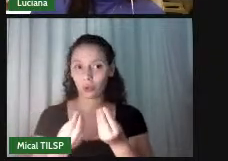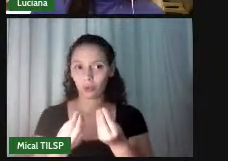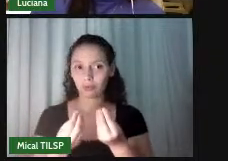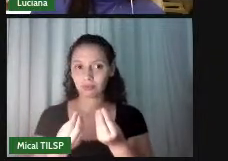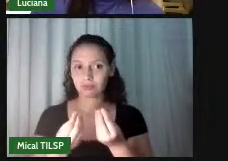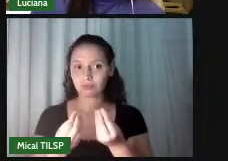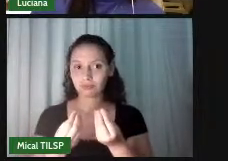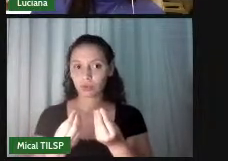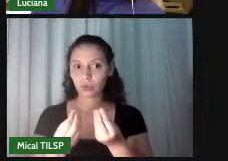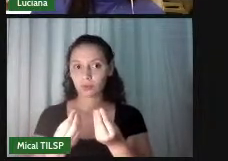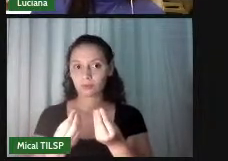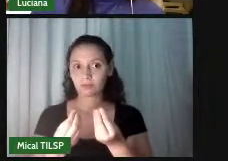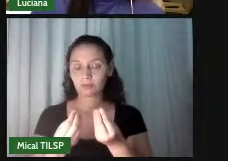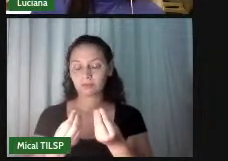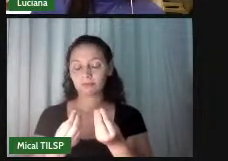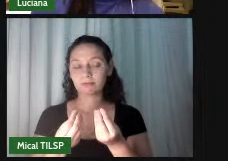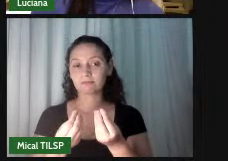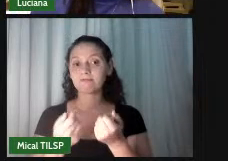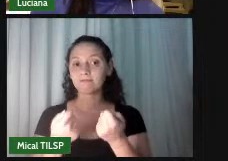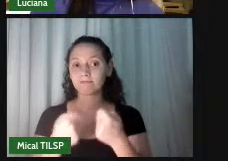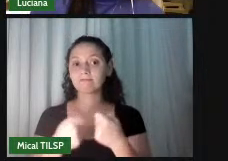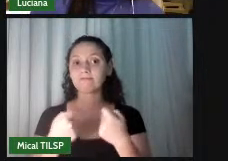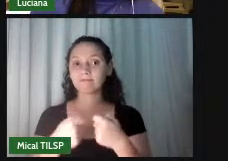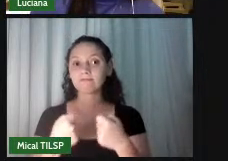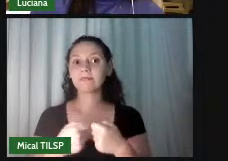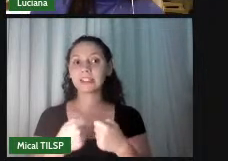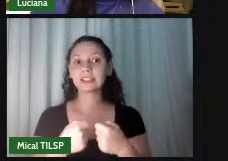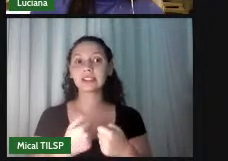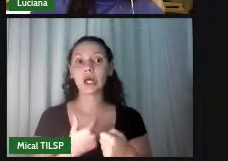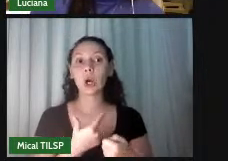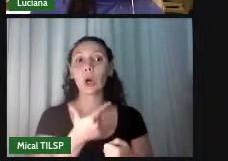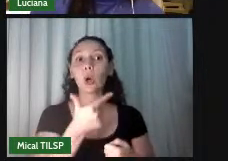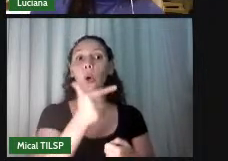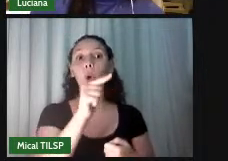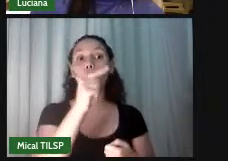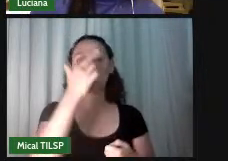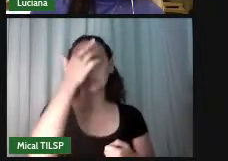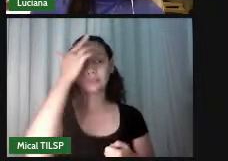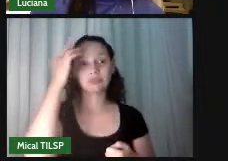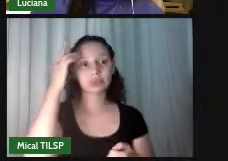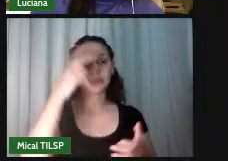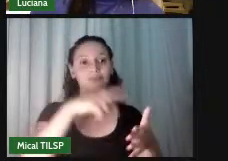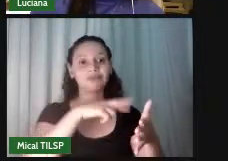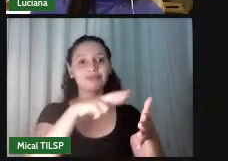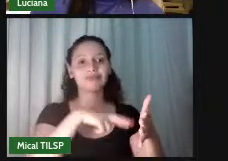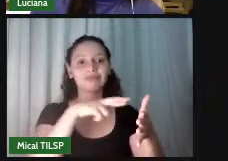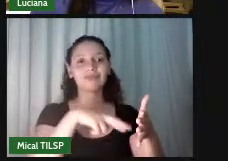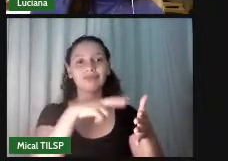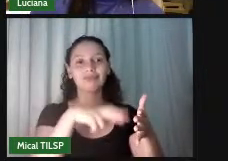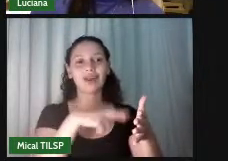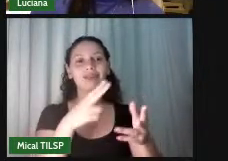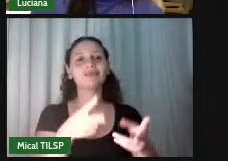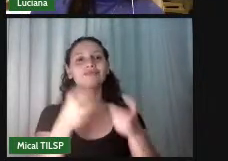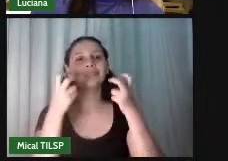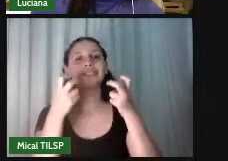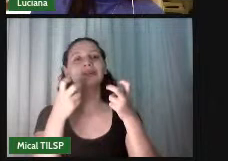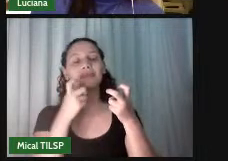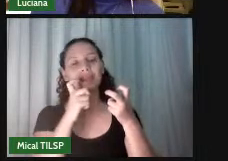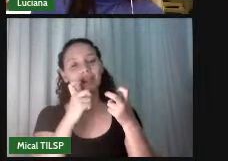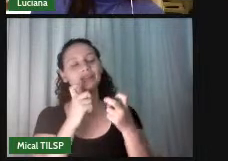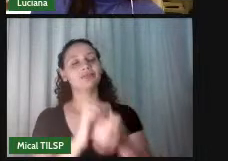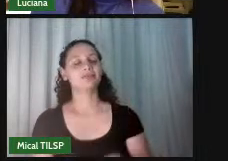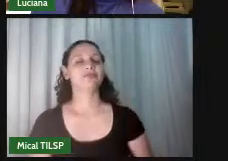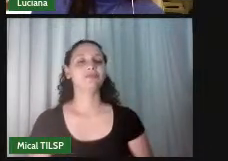uma vista, de uma avaliação por parte de um profissional da área, né?